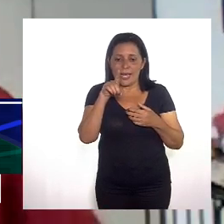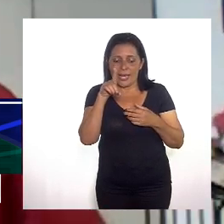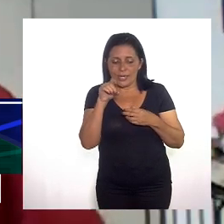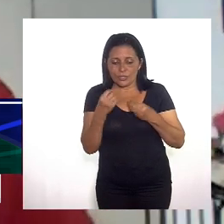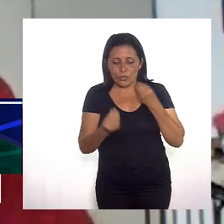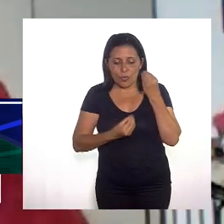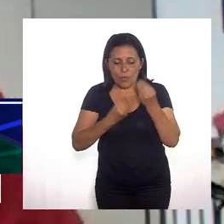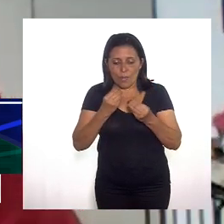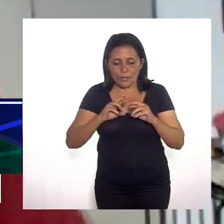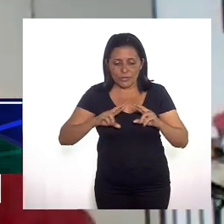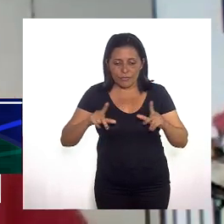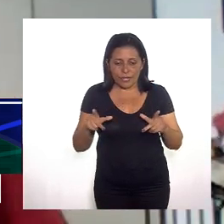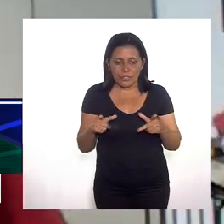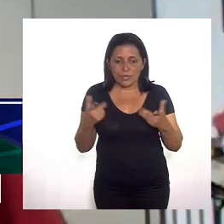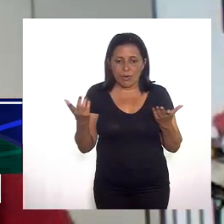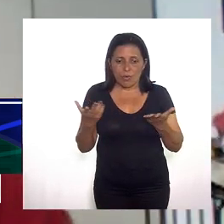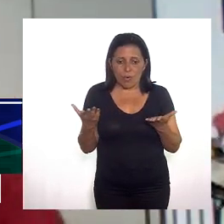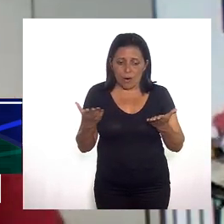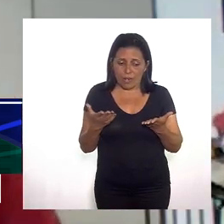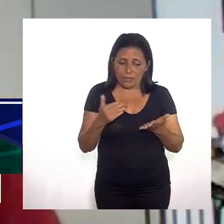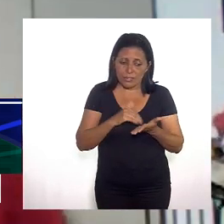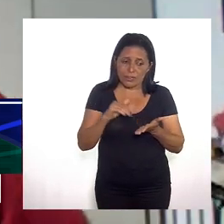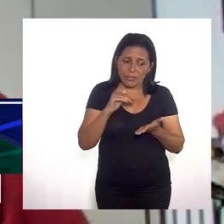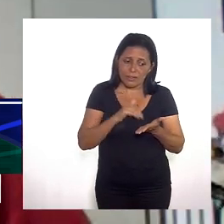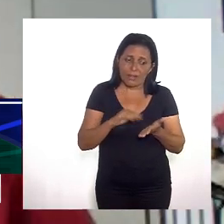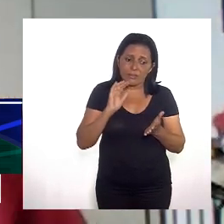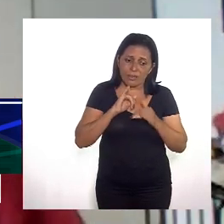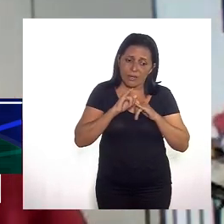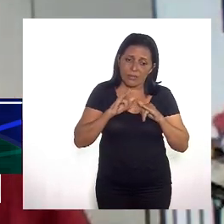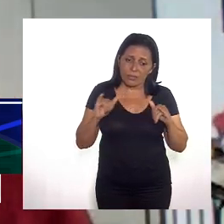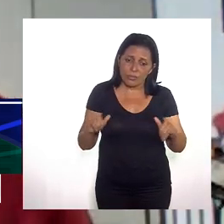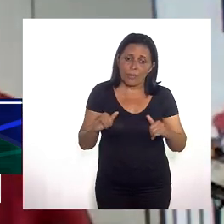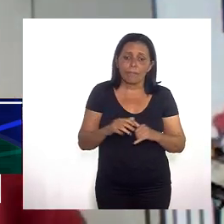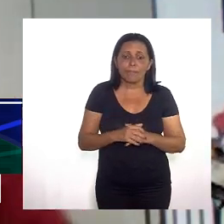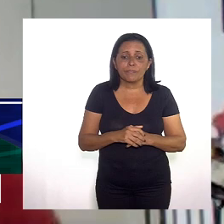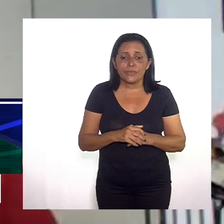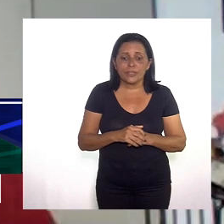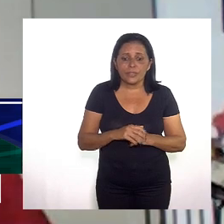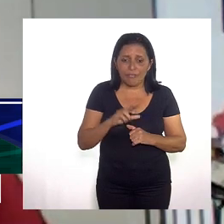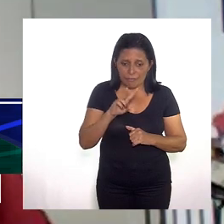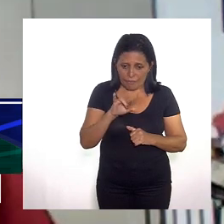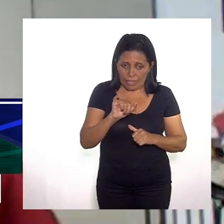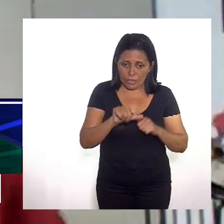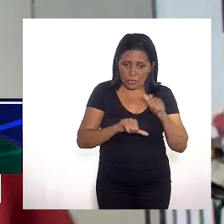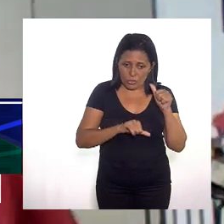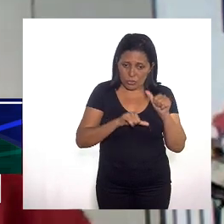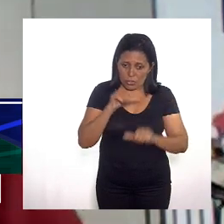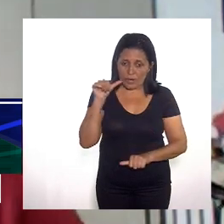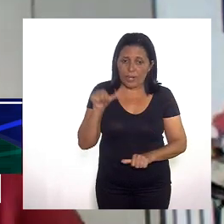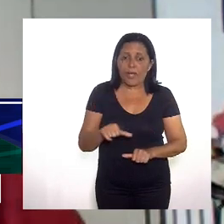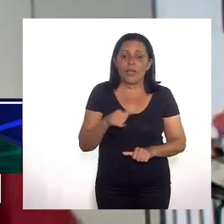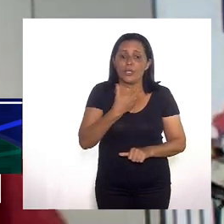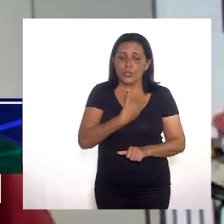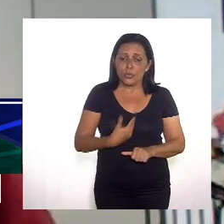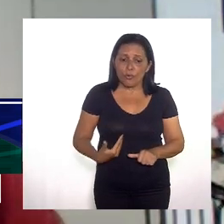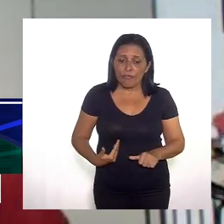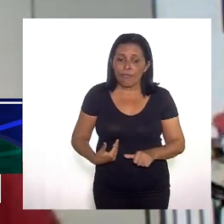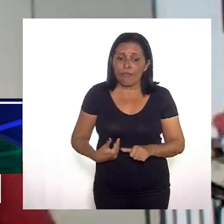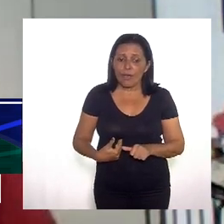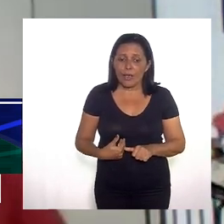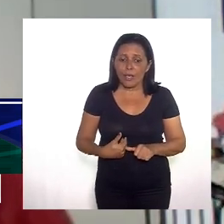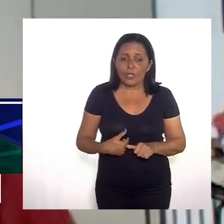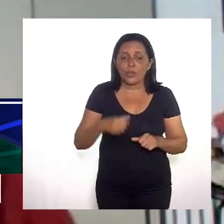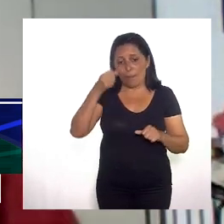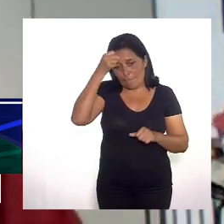de fragilidade atual do secretário estadual de educação, que já foi anunciado que vai ser trocado e essa troca não ser efetiva, e o governo Cláudio Castro, assim como